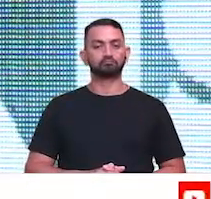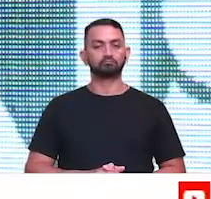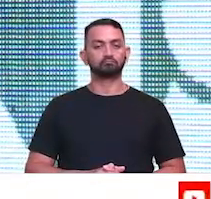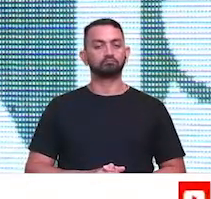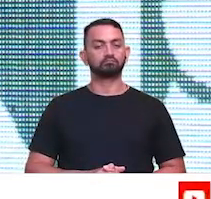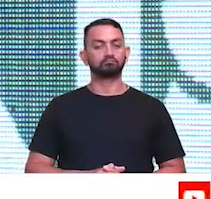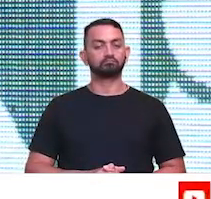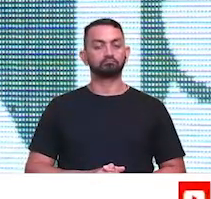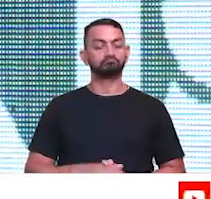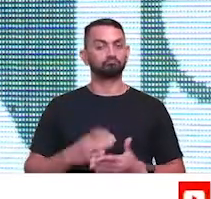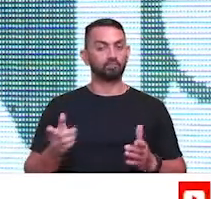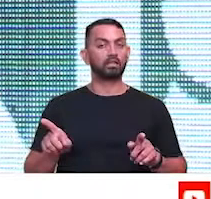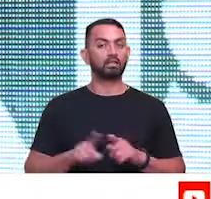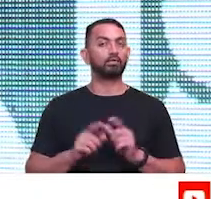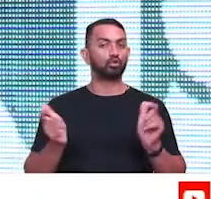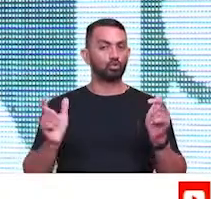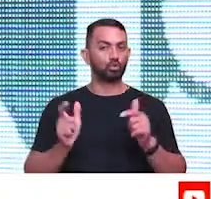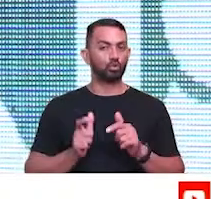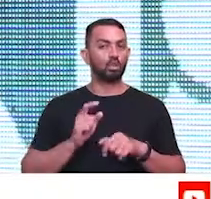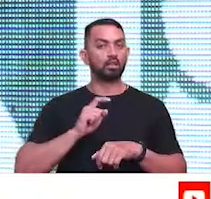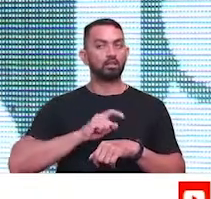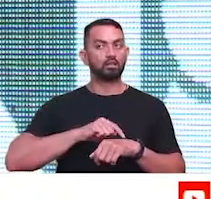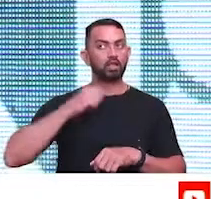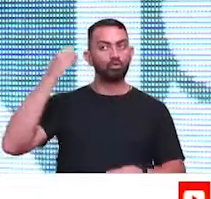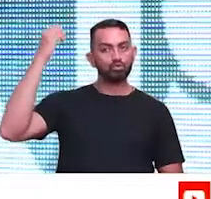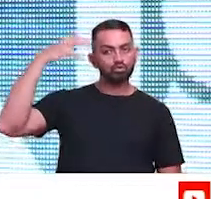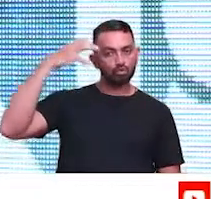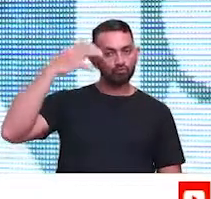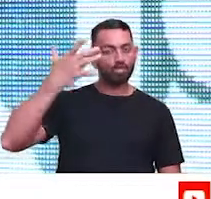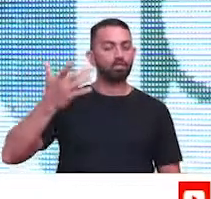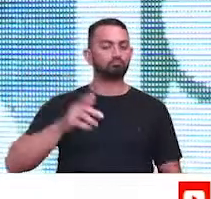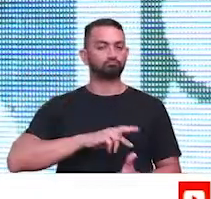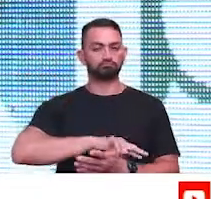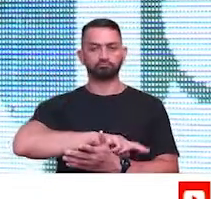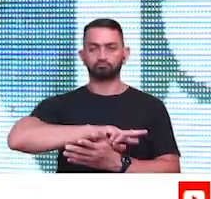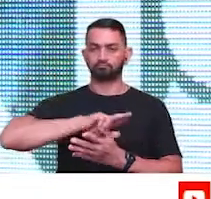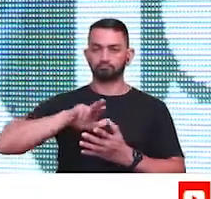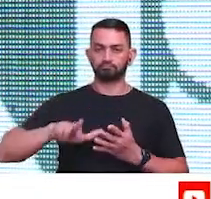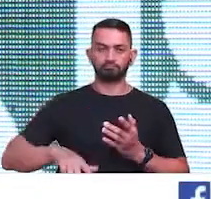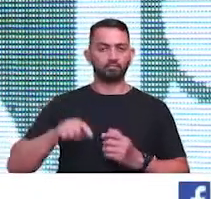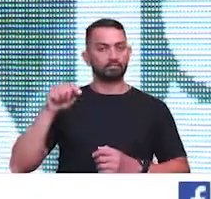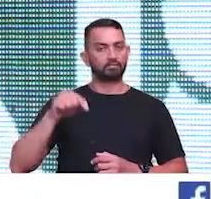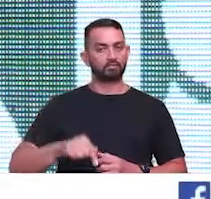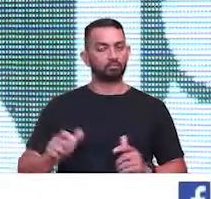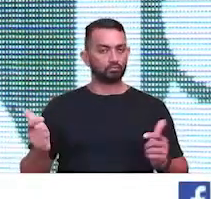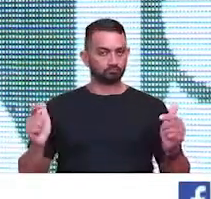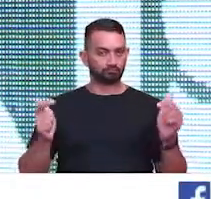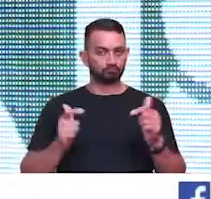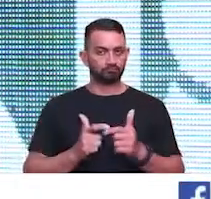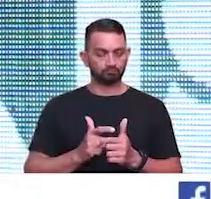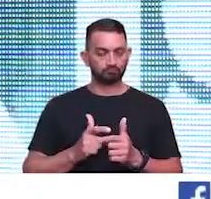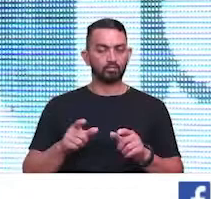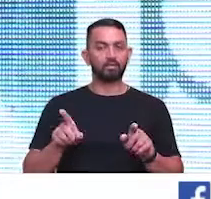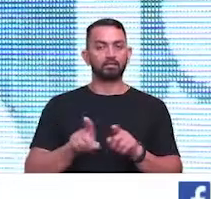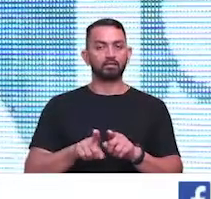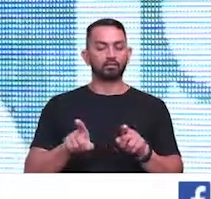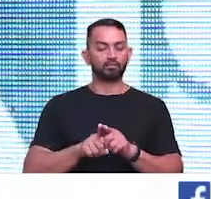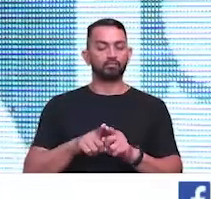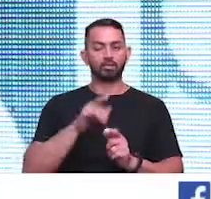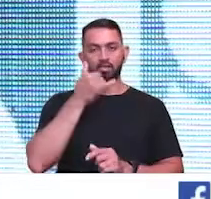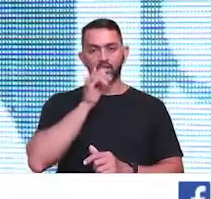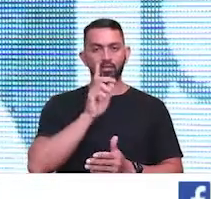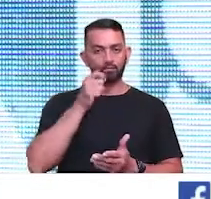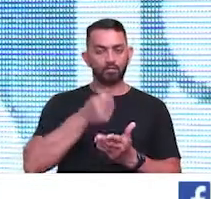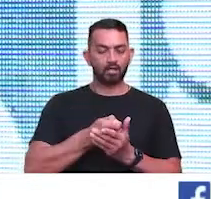aparelho tirar da tomada né e reduzir o tempo de repente no chuveiro elétrico entre outras coisas aí para reduzir o seu consumo